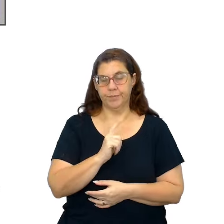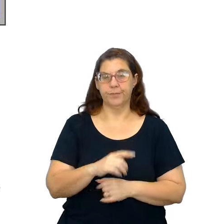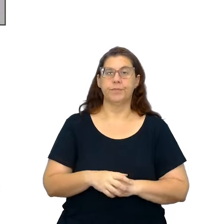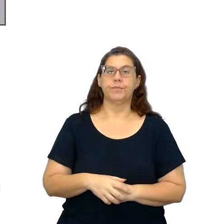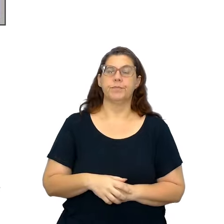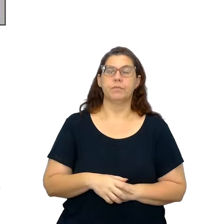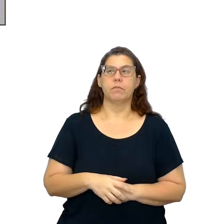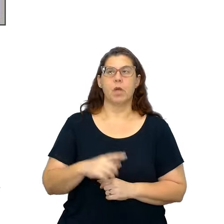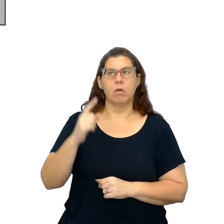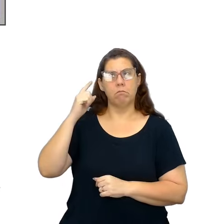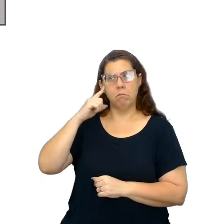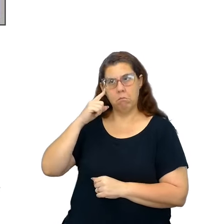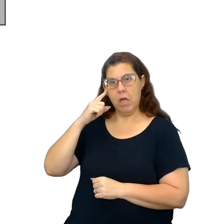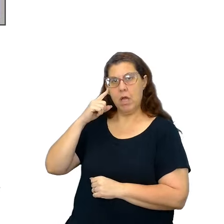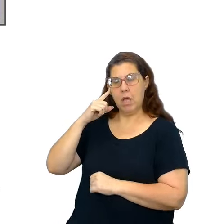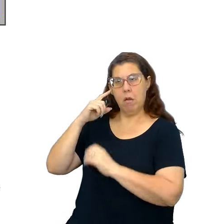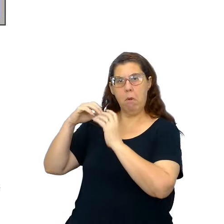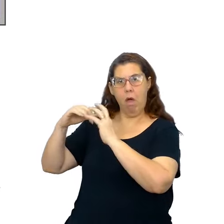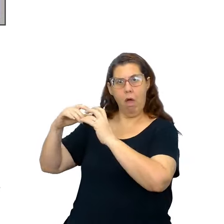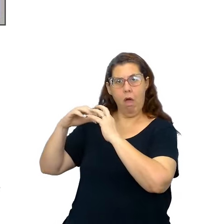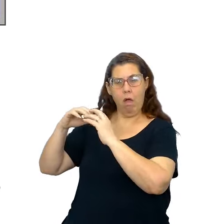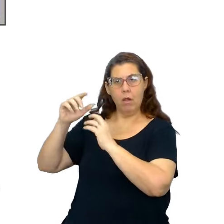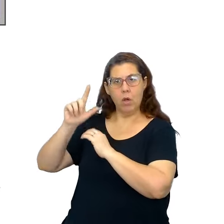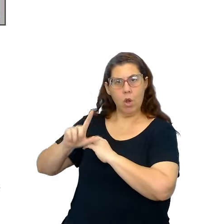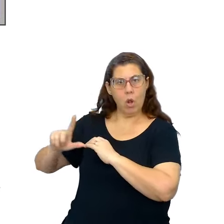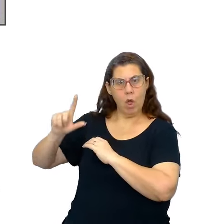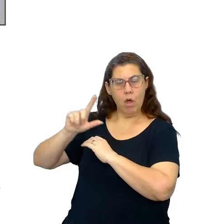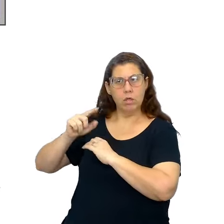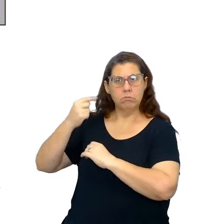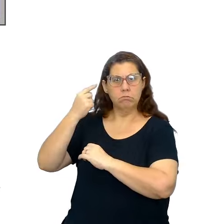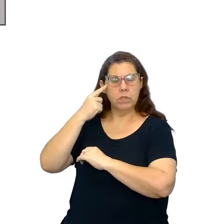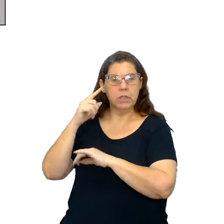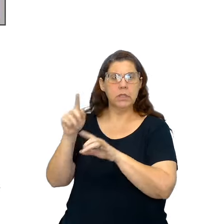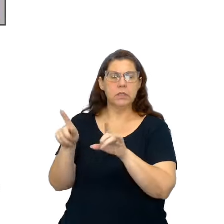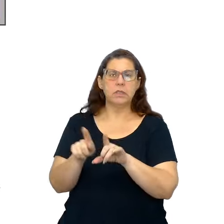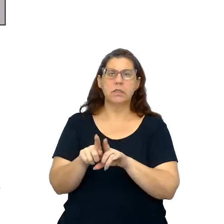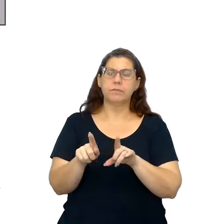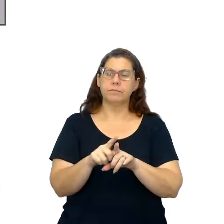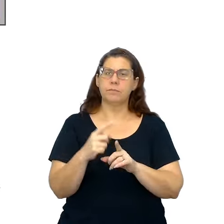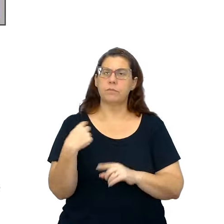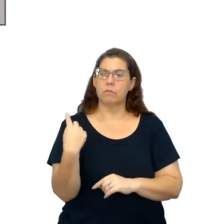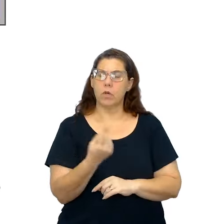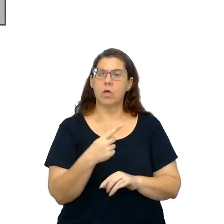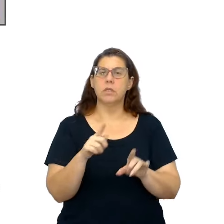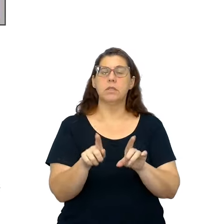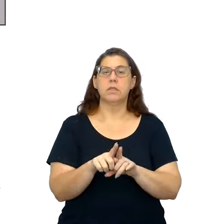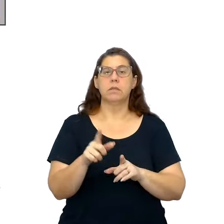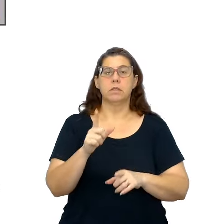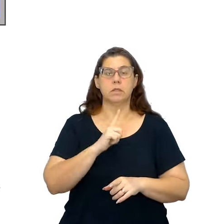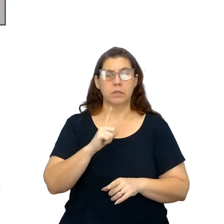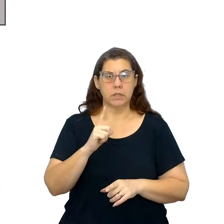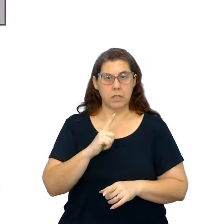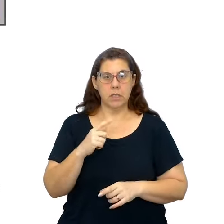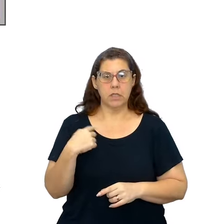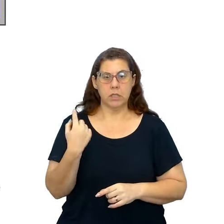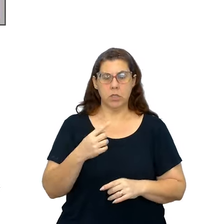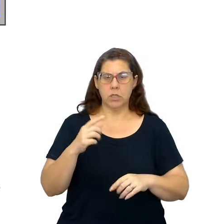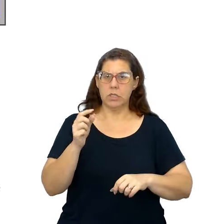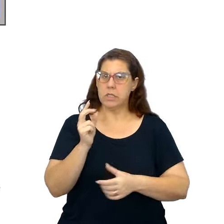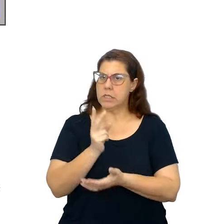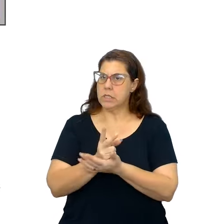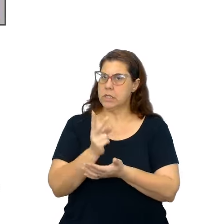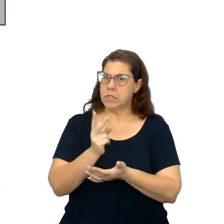ao raciocínio lógico, levando-se em conta que nós também estamos a todo